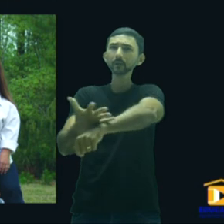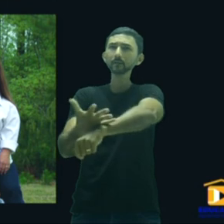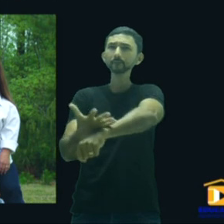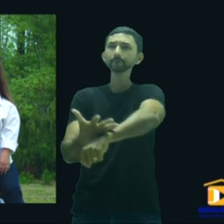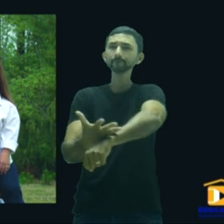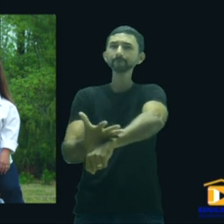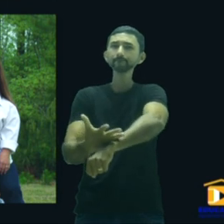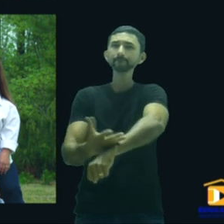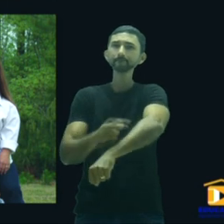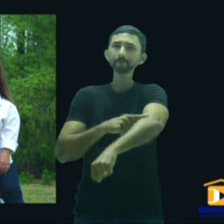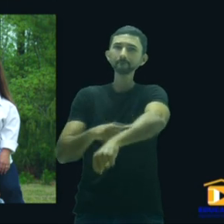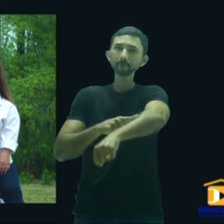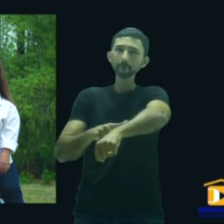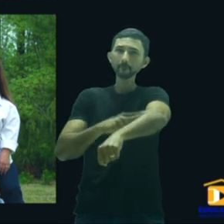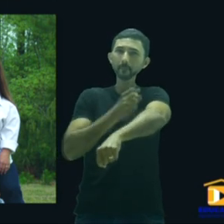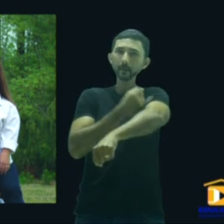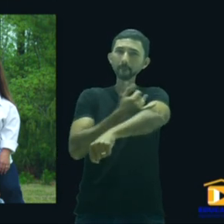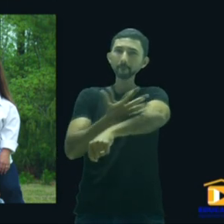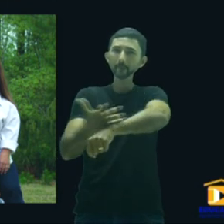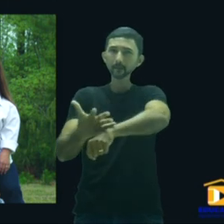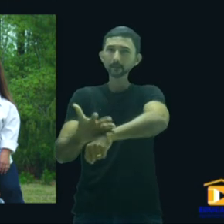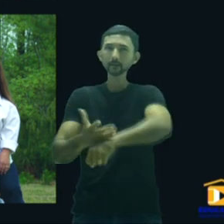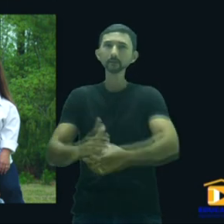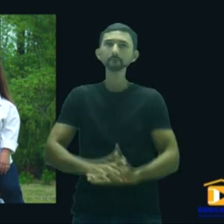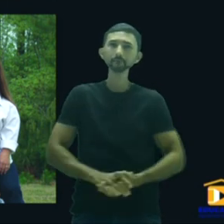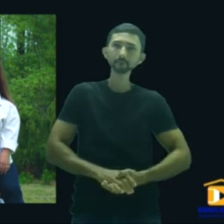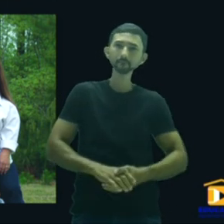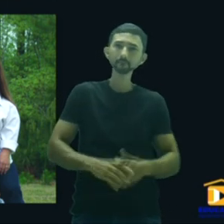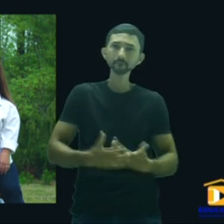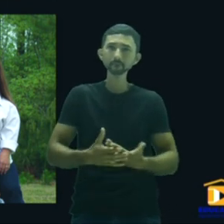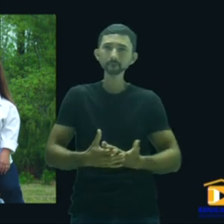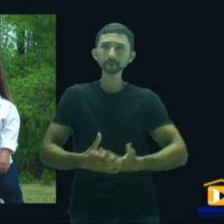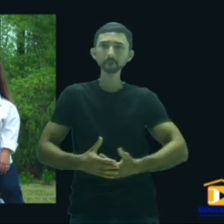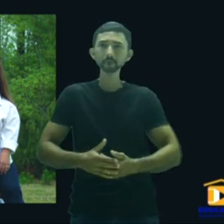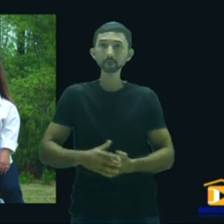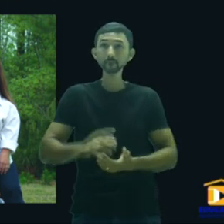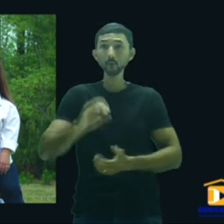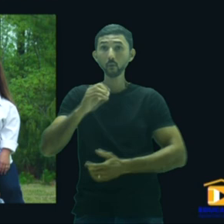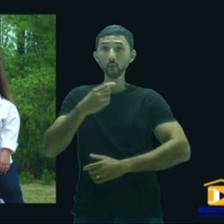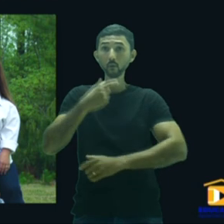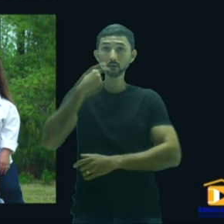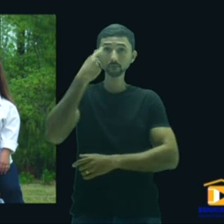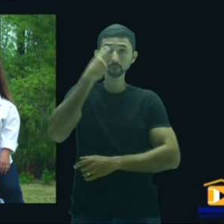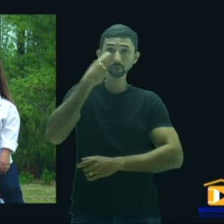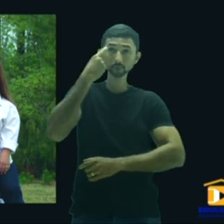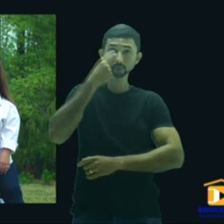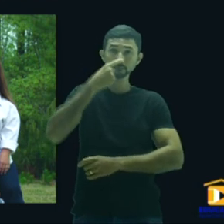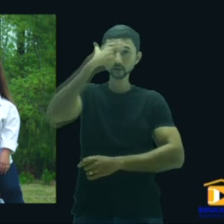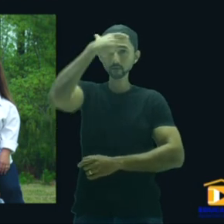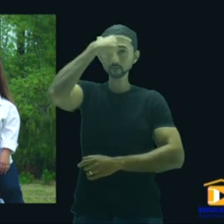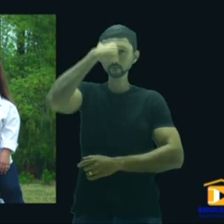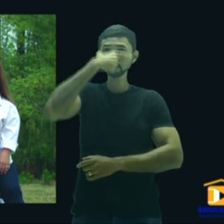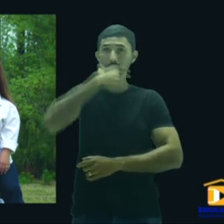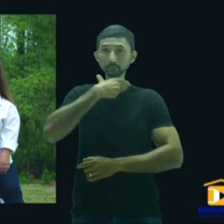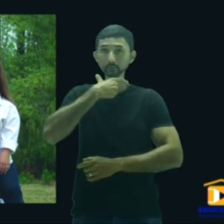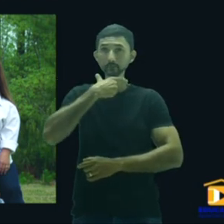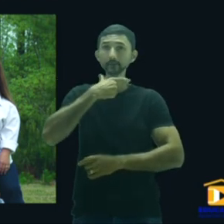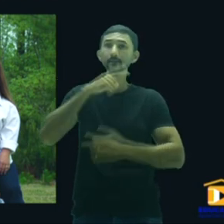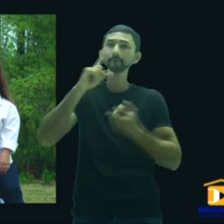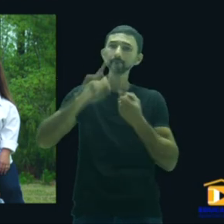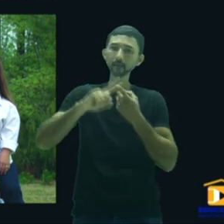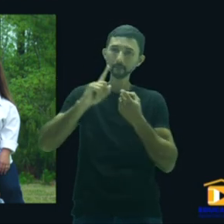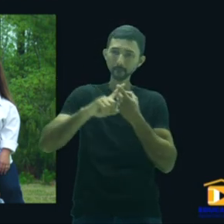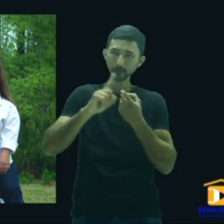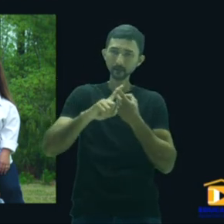É o albinismo óculo-cutâneo. Né, que a pessoa tem a falta ou a baixa frequência de melanina, tanto na pele quanto na íris.